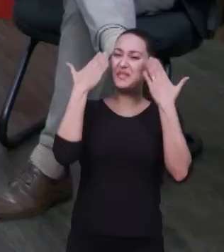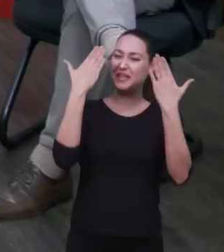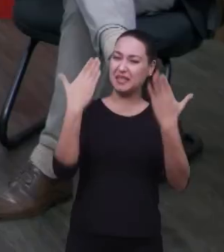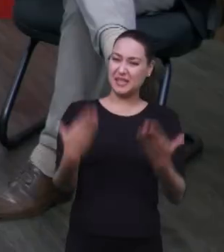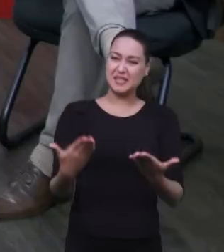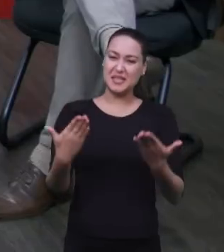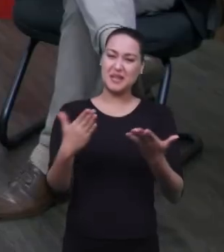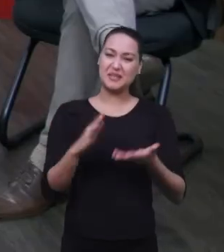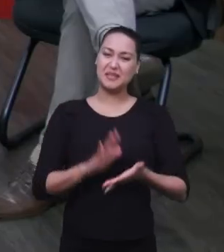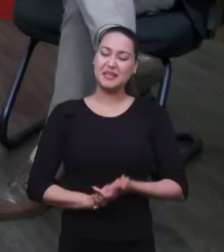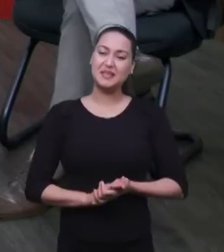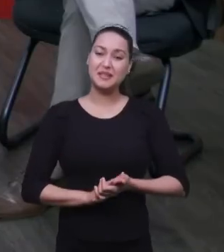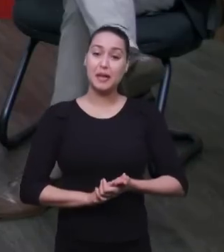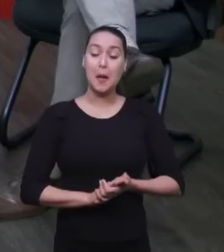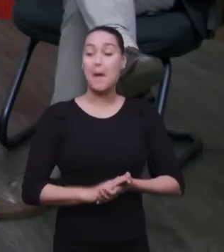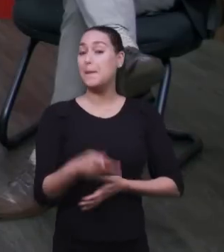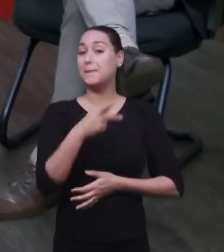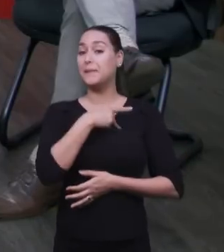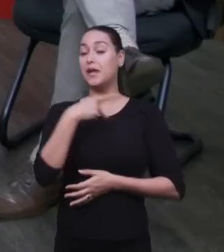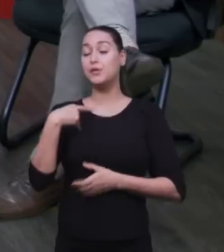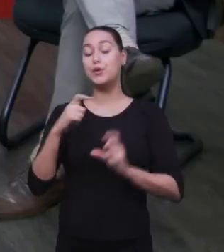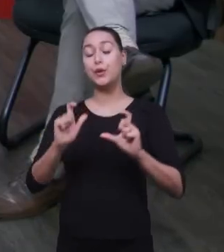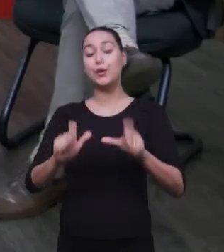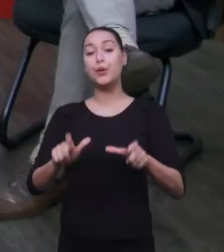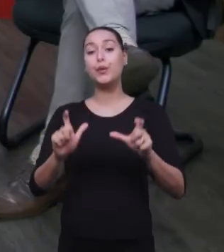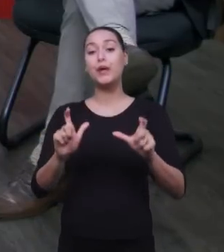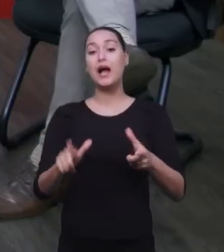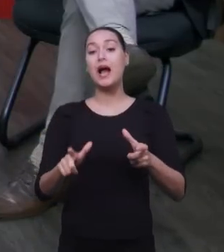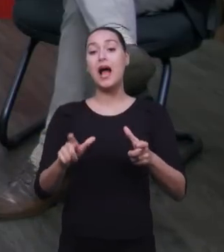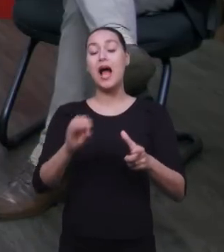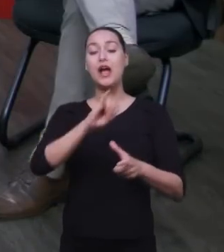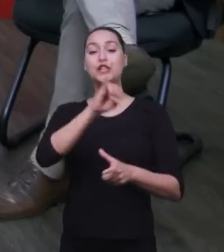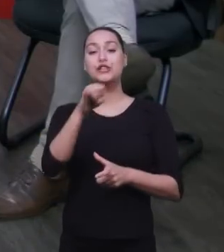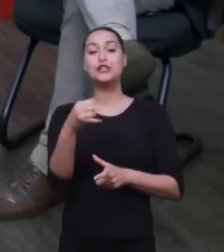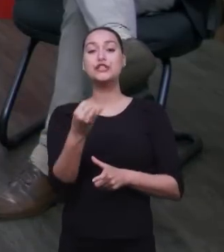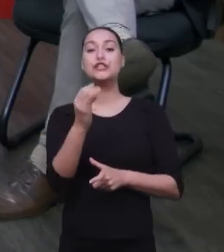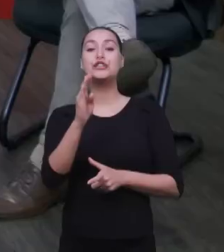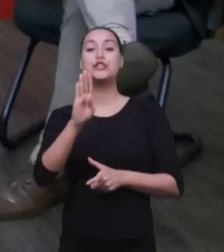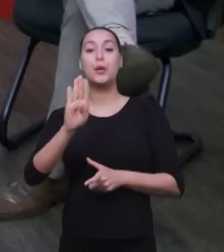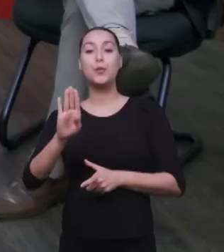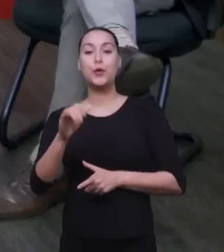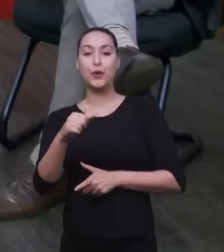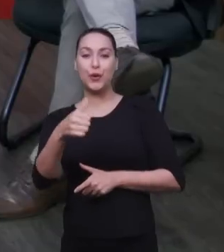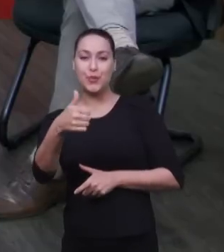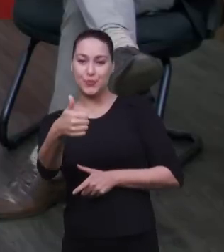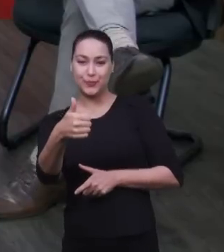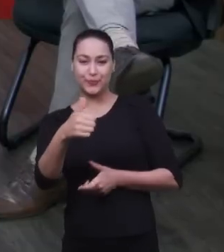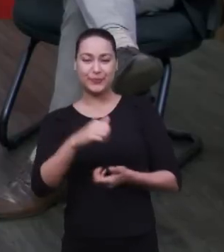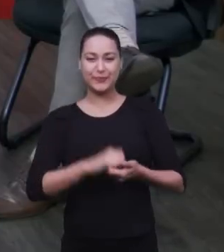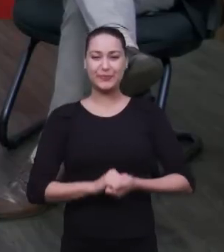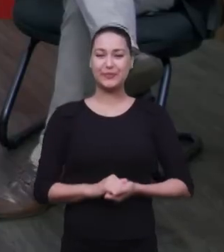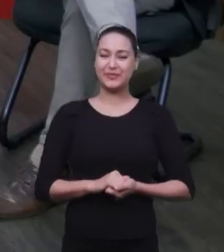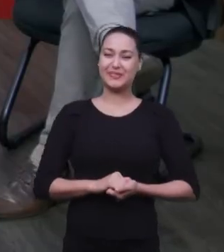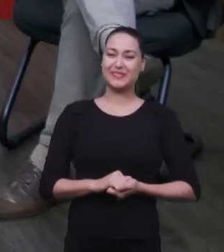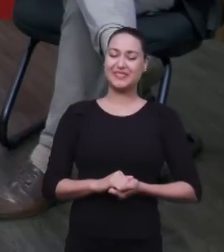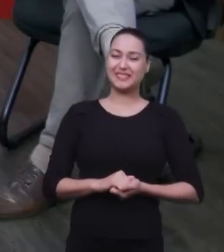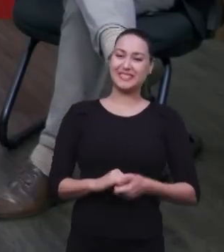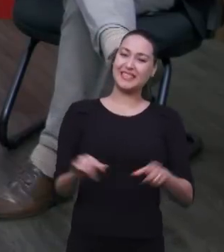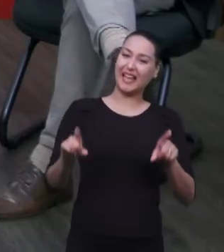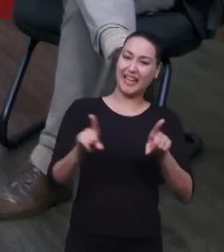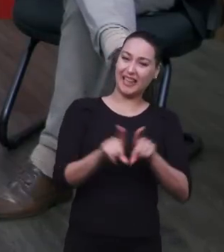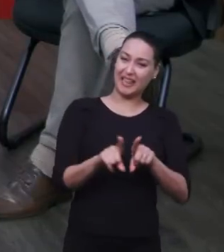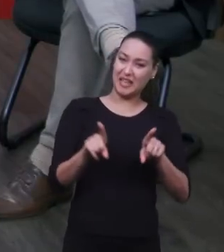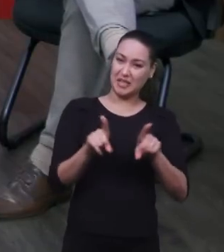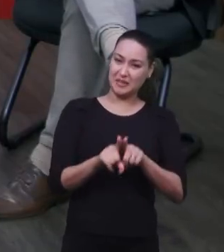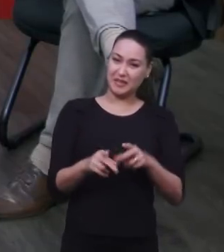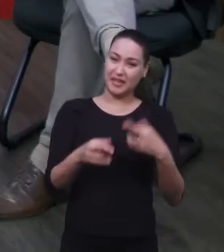pastor Douglas, você está pastoreando qual igreja, Douglas? A igreja de Jaboruna 1. Você está em Jaboruna 1. Isso. Muito bem. E